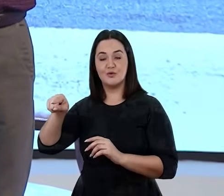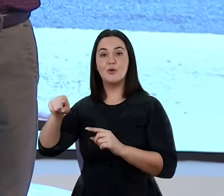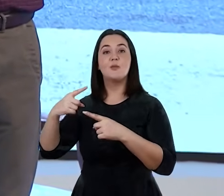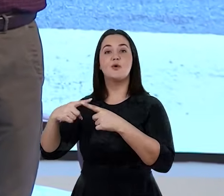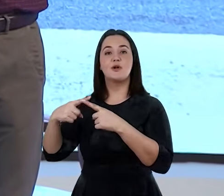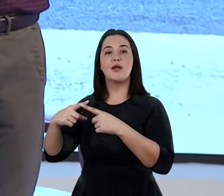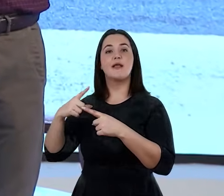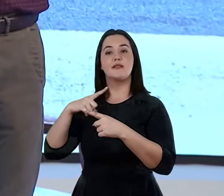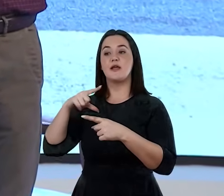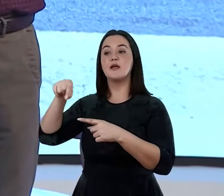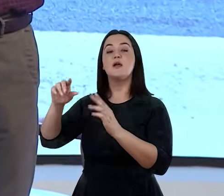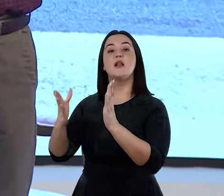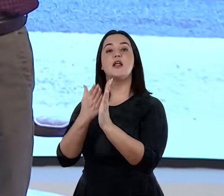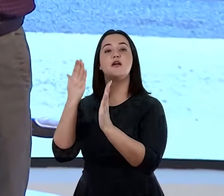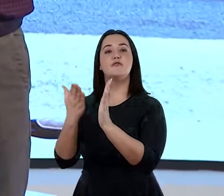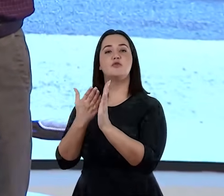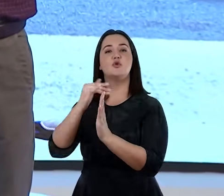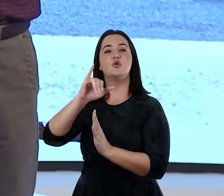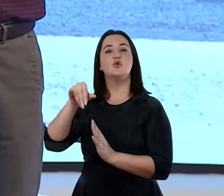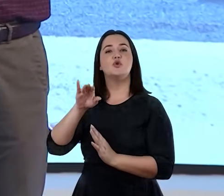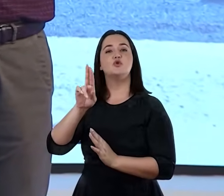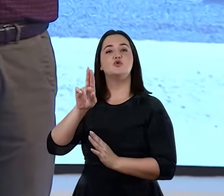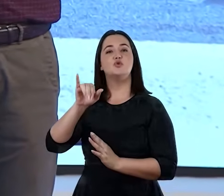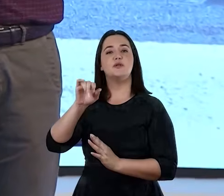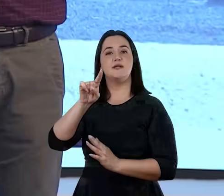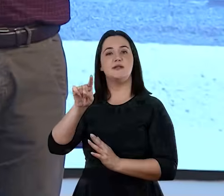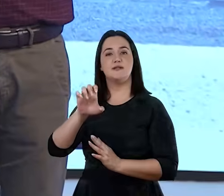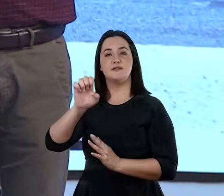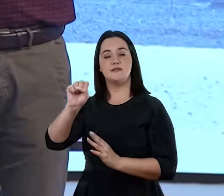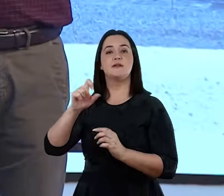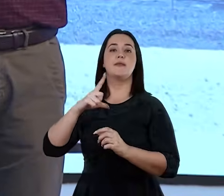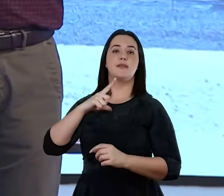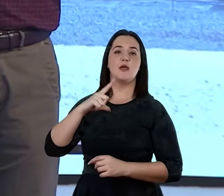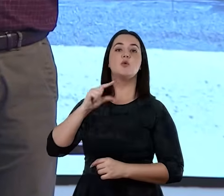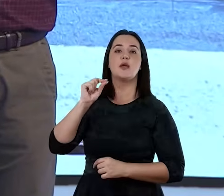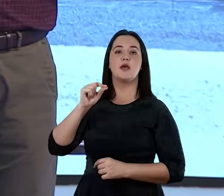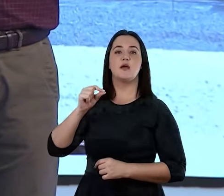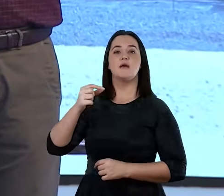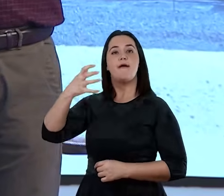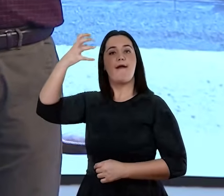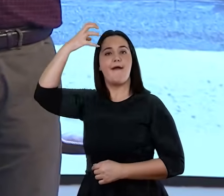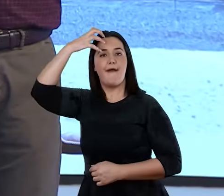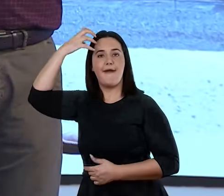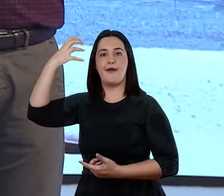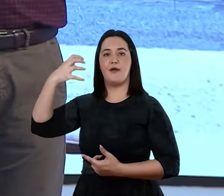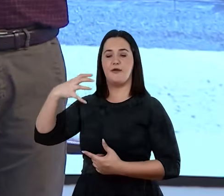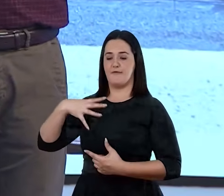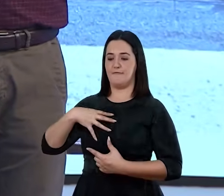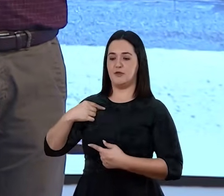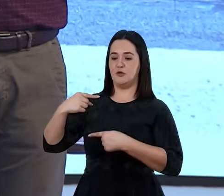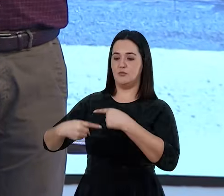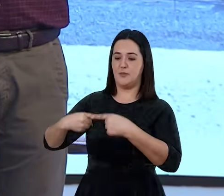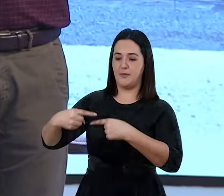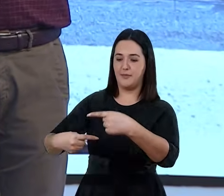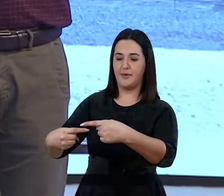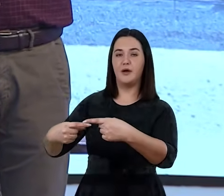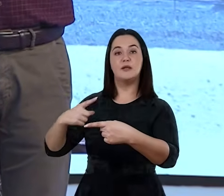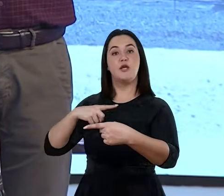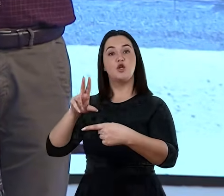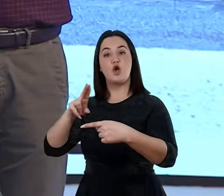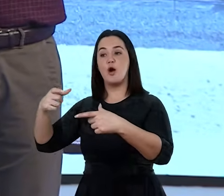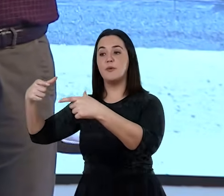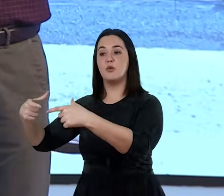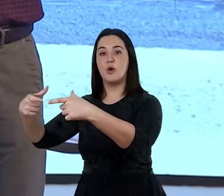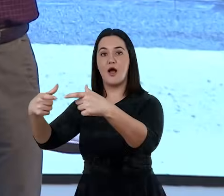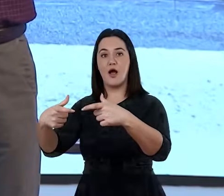de Juízes. Ali no livro de Juízes menciona-se cronologias, nomes de reis, cidades, regiões. É,